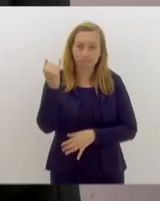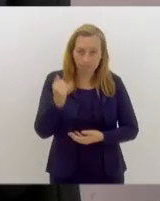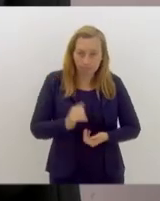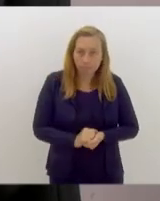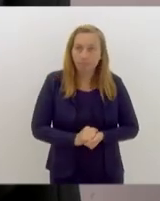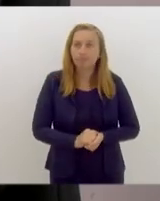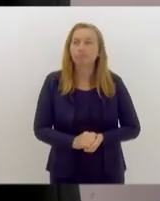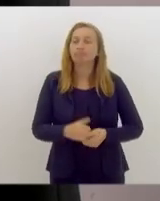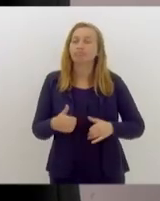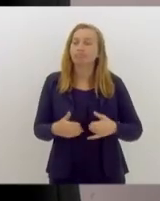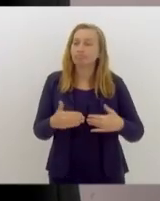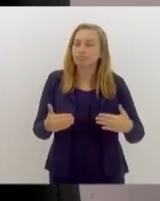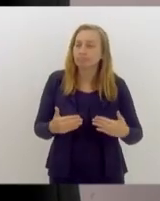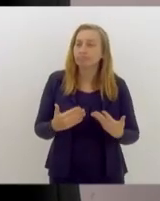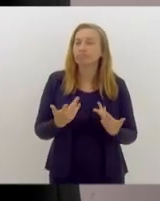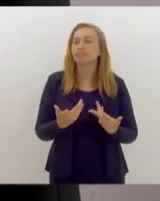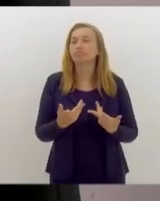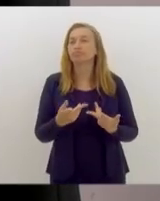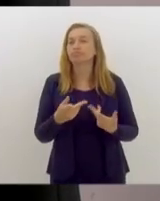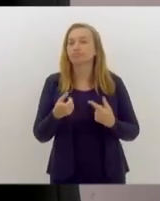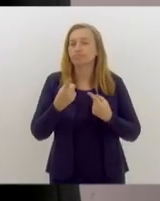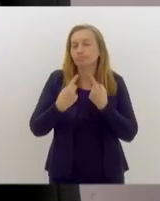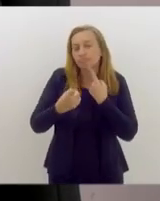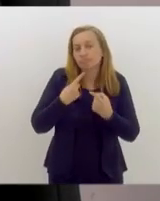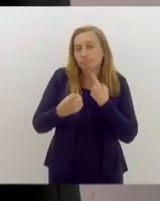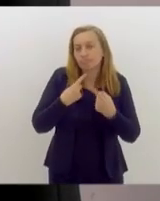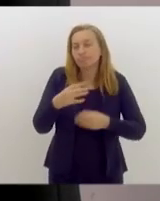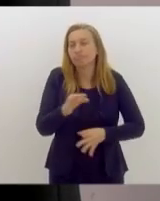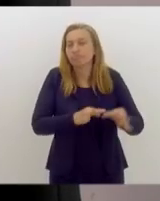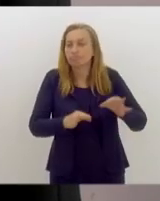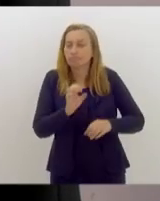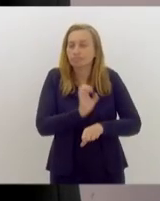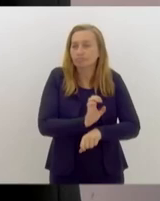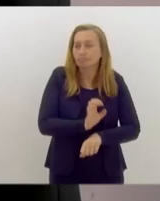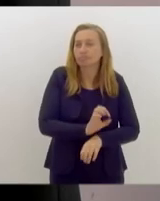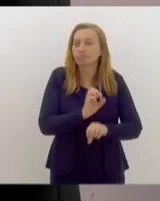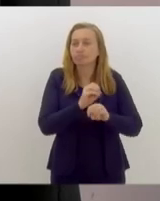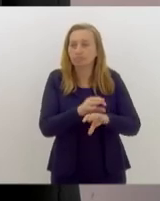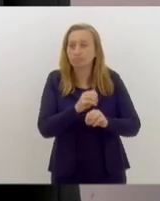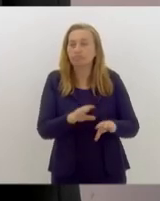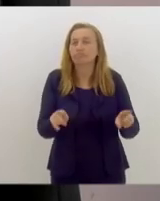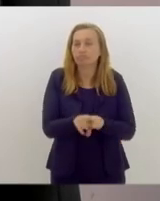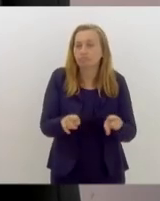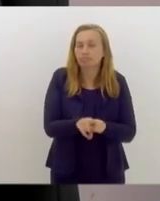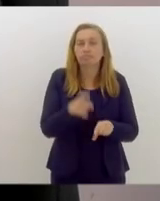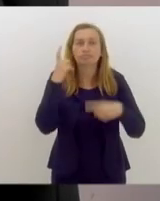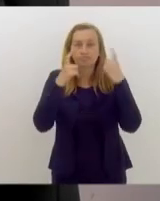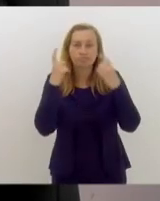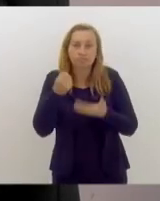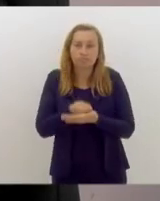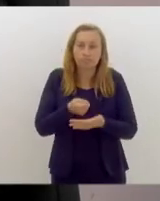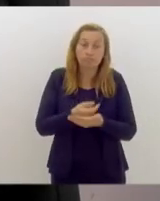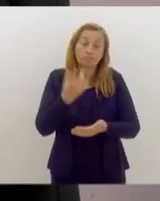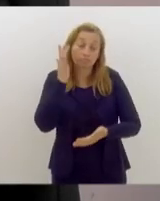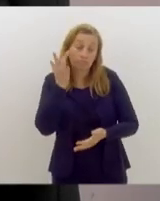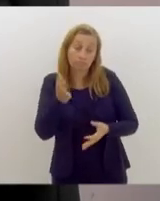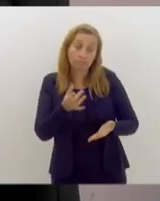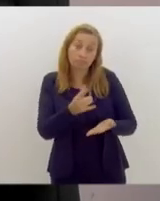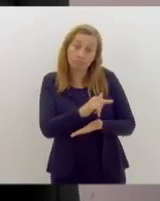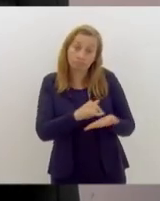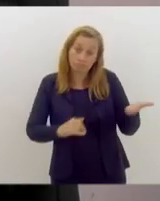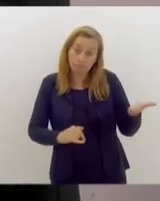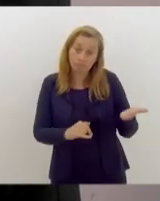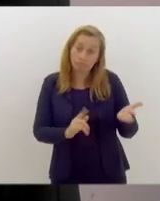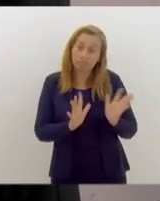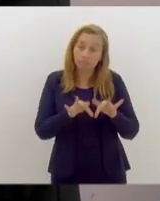a gente inaugure essa fase de debate do Plano Estadual de Educação. Eu também me preocupo com a vigência. Eu acho que esse plano, e, né, com essa frase eu